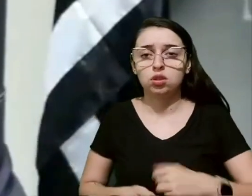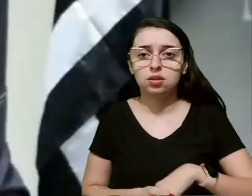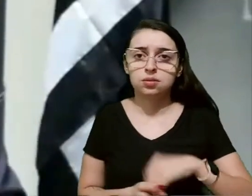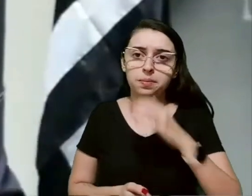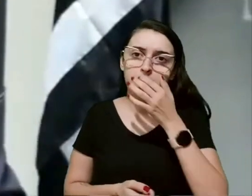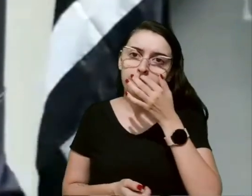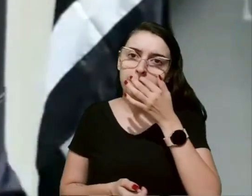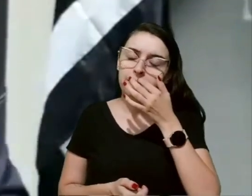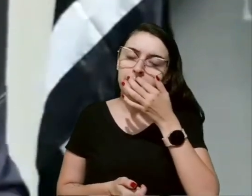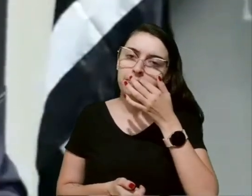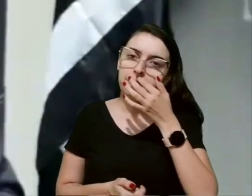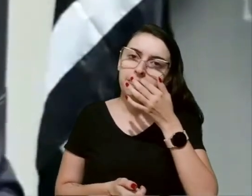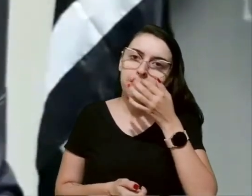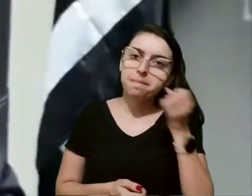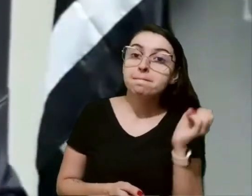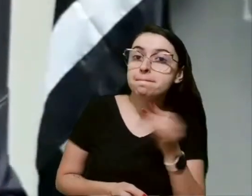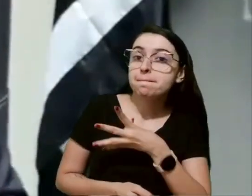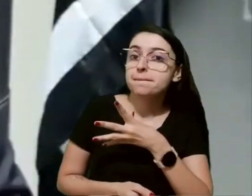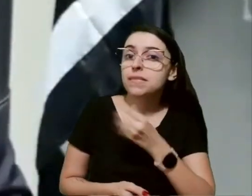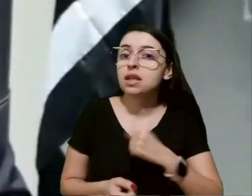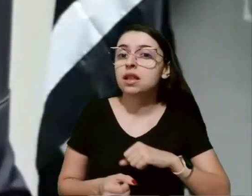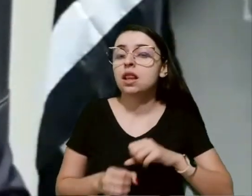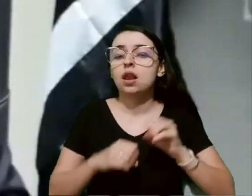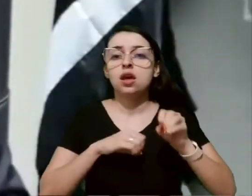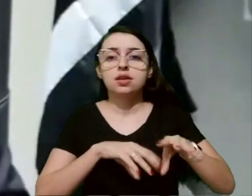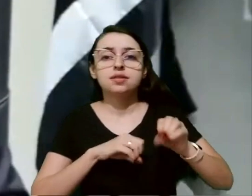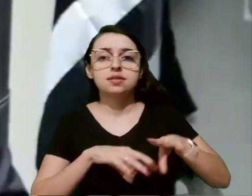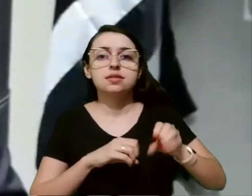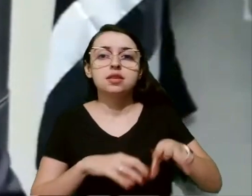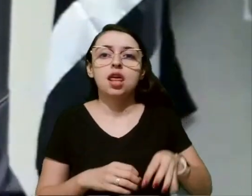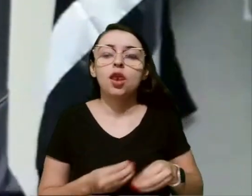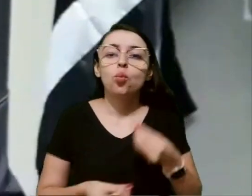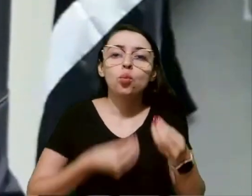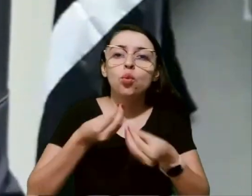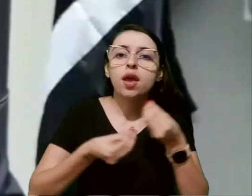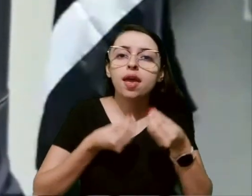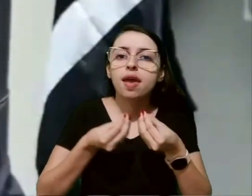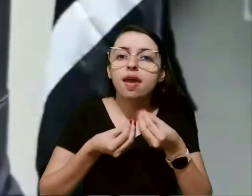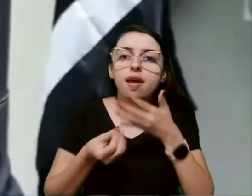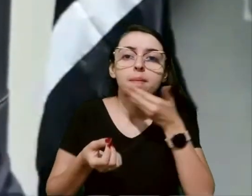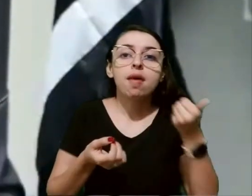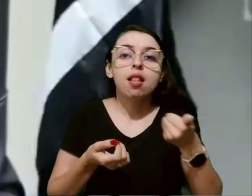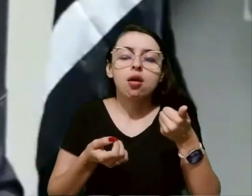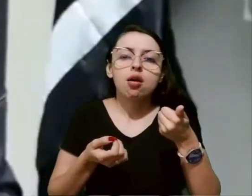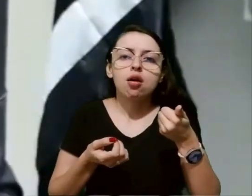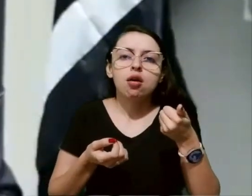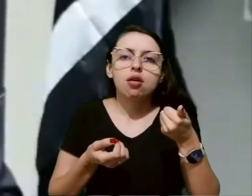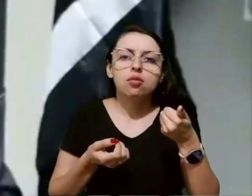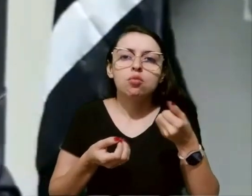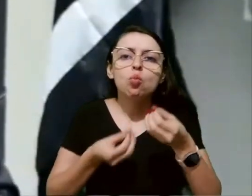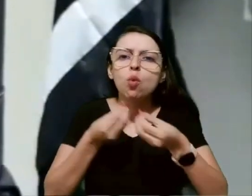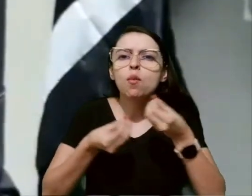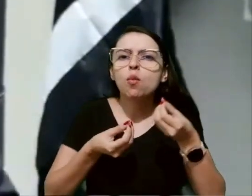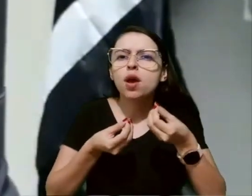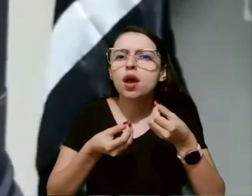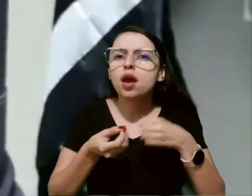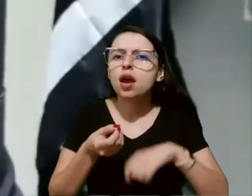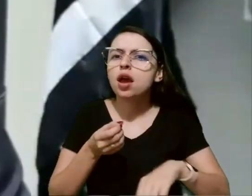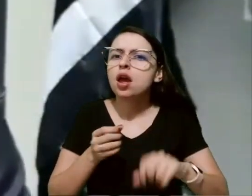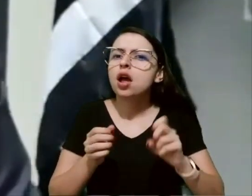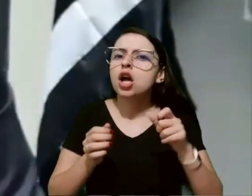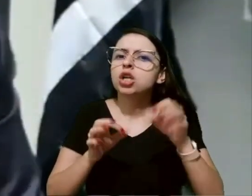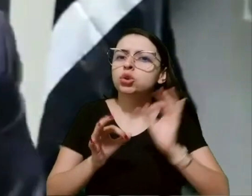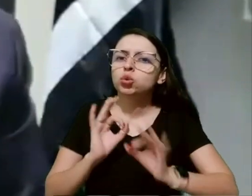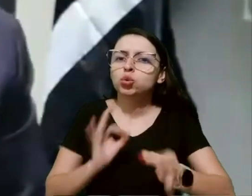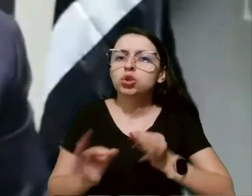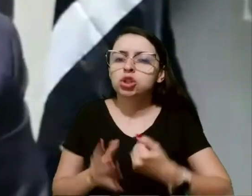acho que é um conceito que melhor explica o que é o judiciário, qual é o papel do judiciário e, consequentemente, qual é o papel da justiça, porque o judiciário é